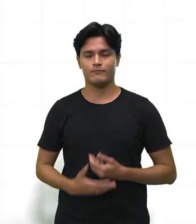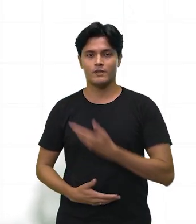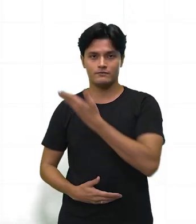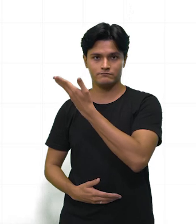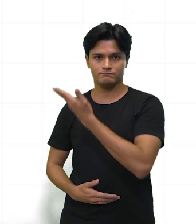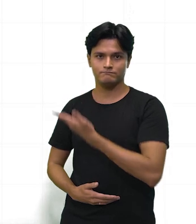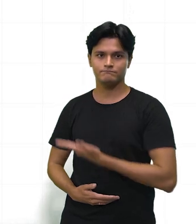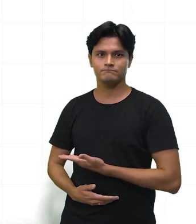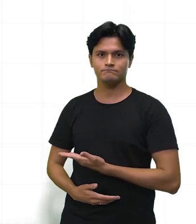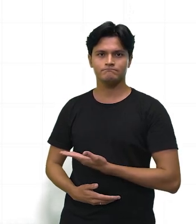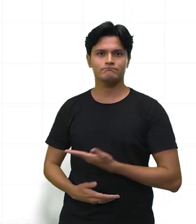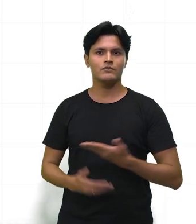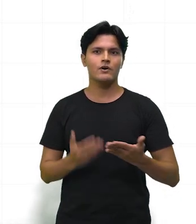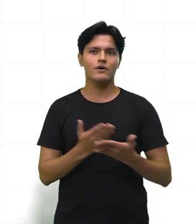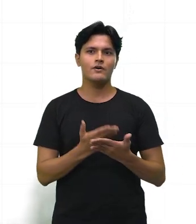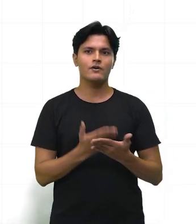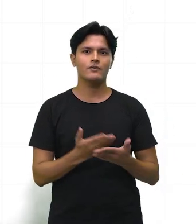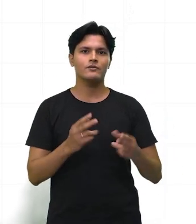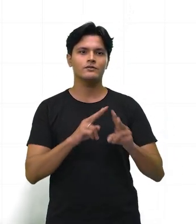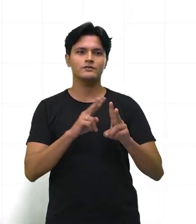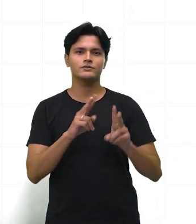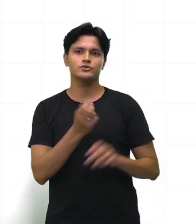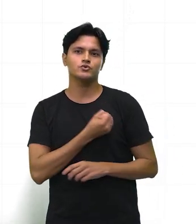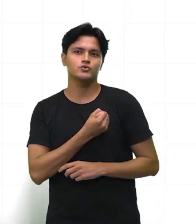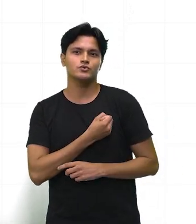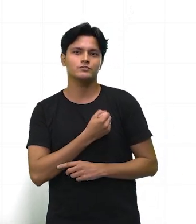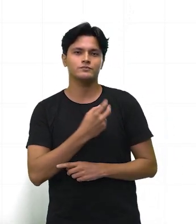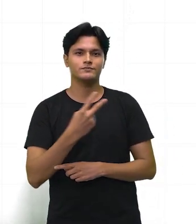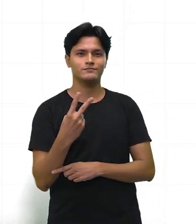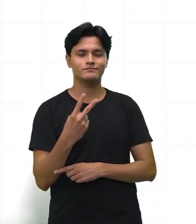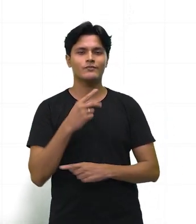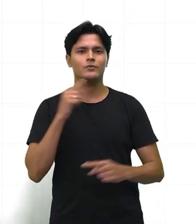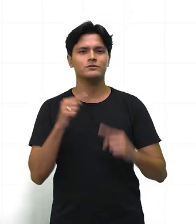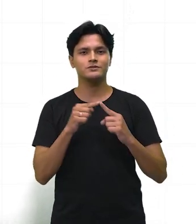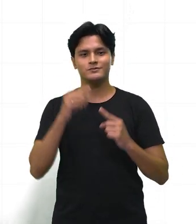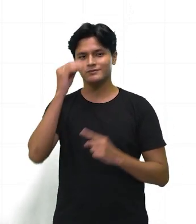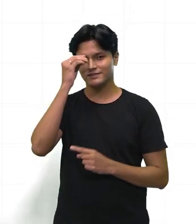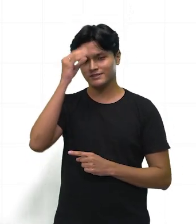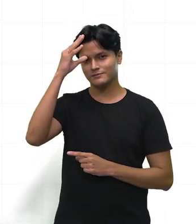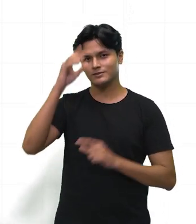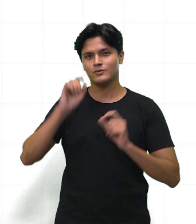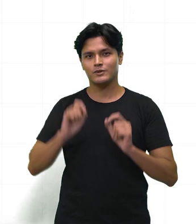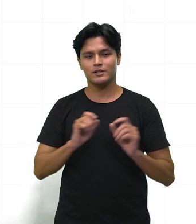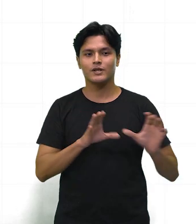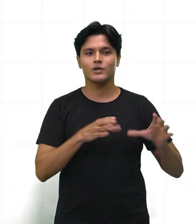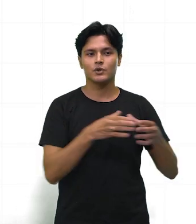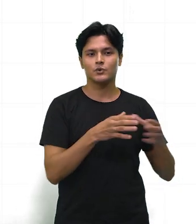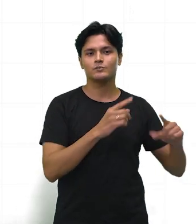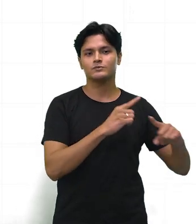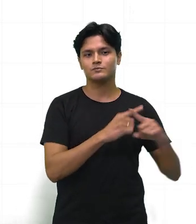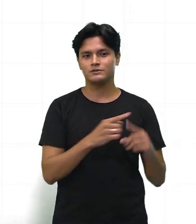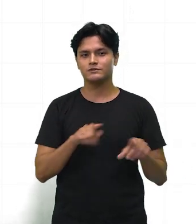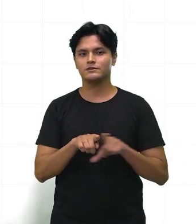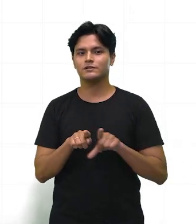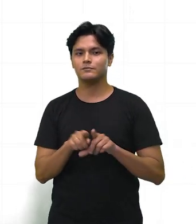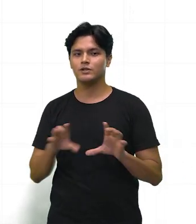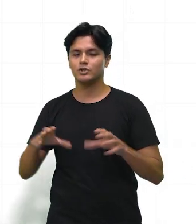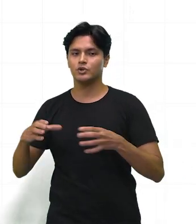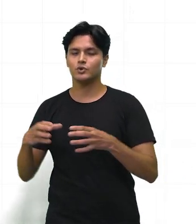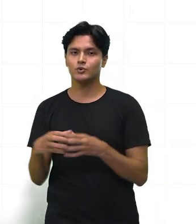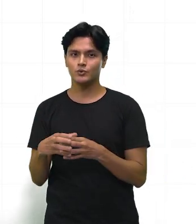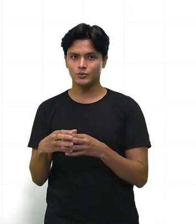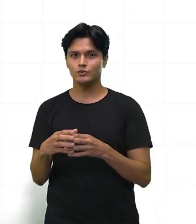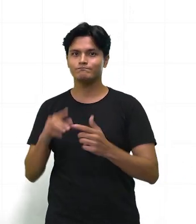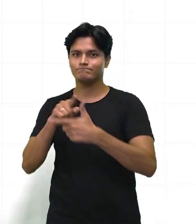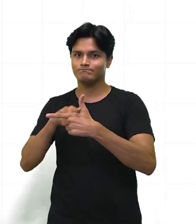cartela que essa aula é a de número 2. O objeto de conhecimento é múltiplos e divisores de um número natural